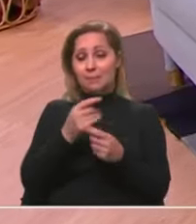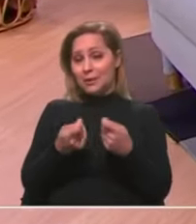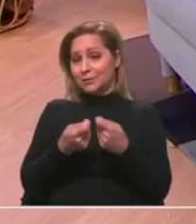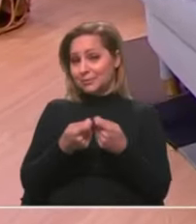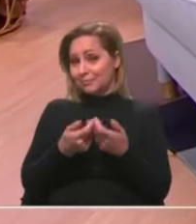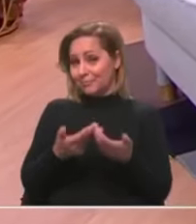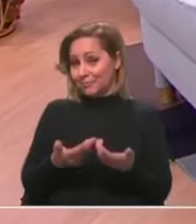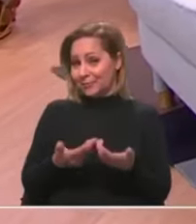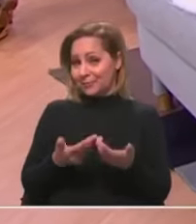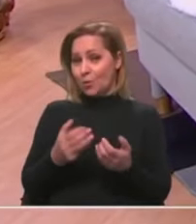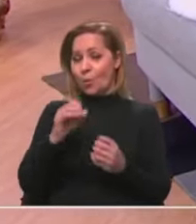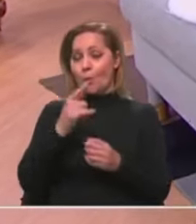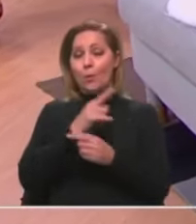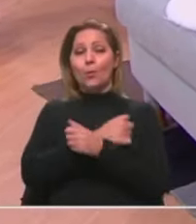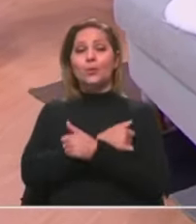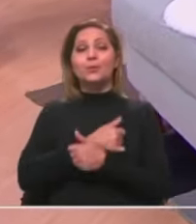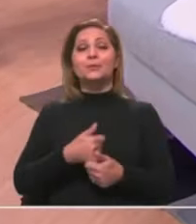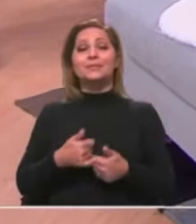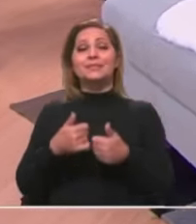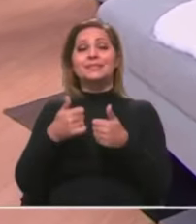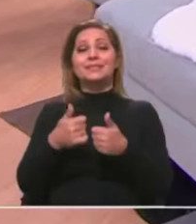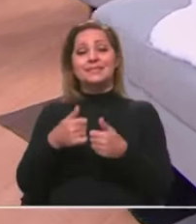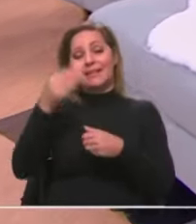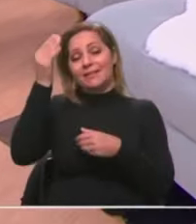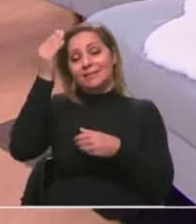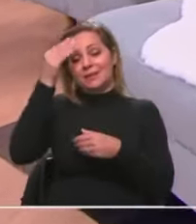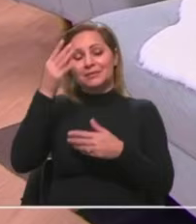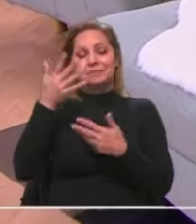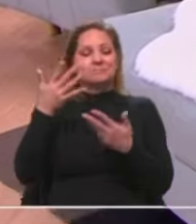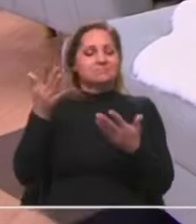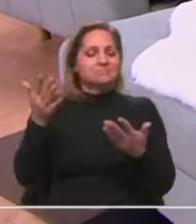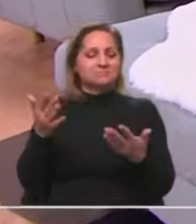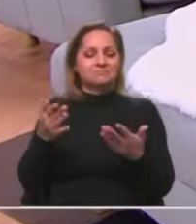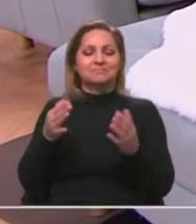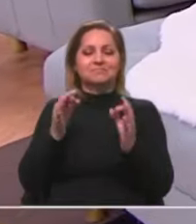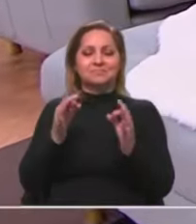exemplo. Ou será numa cidade ou numa aldeia? Uma vila, onde for. Desde que felizes.